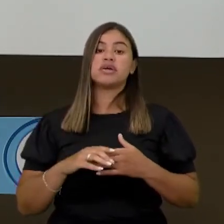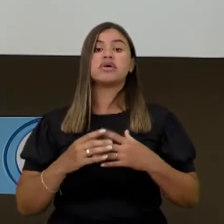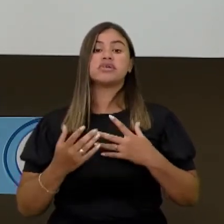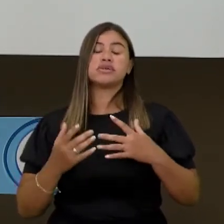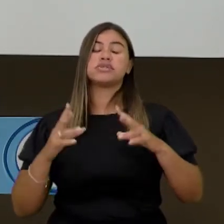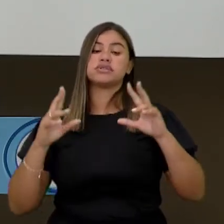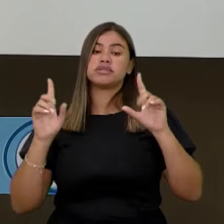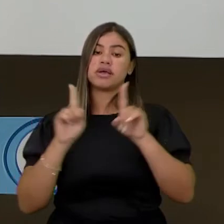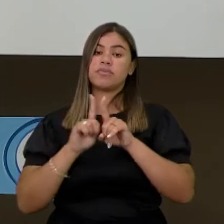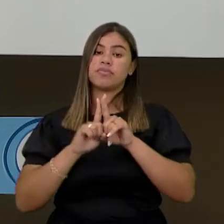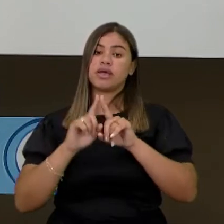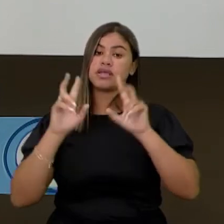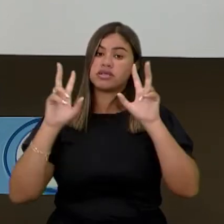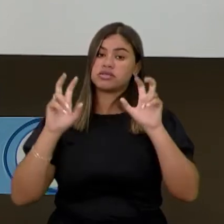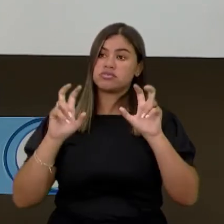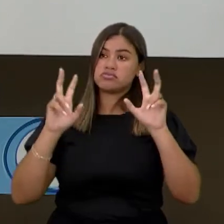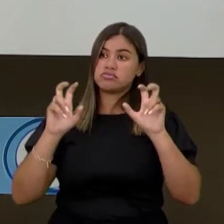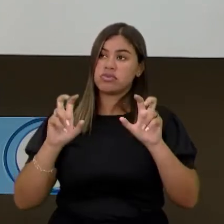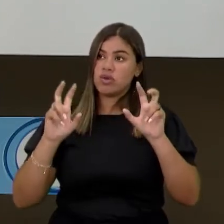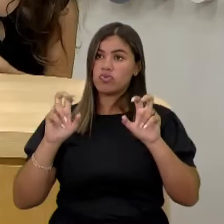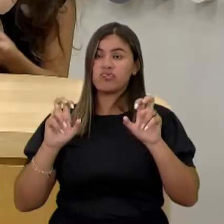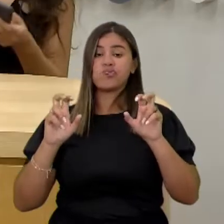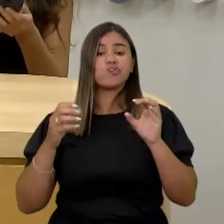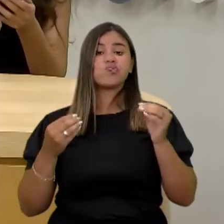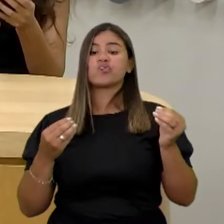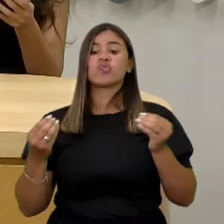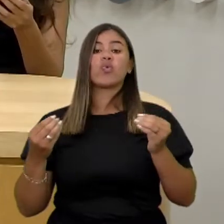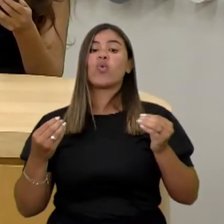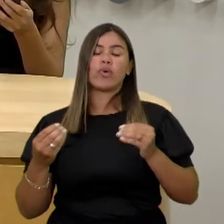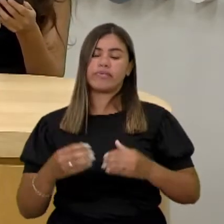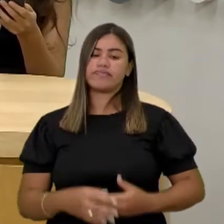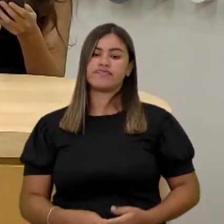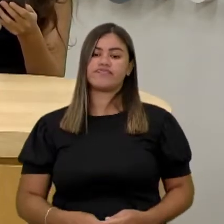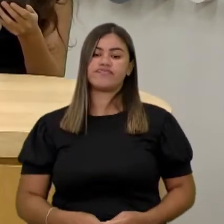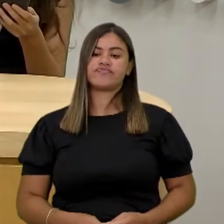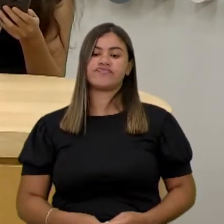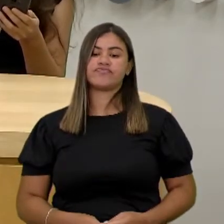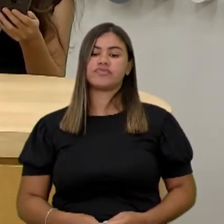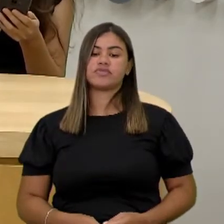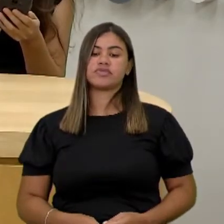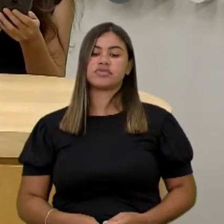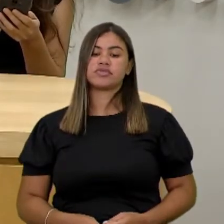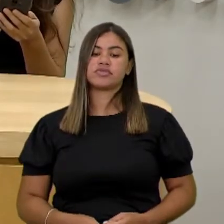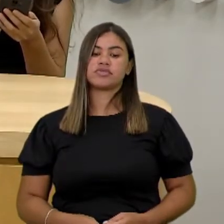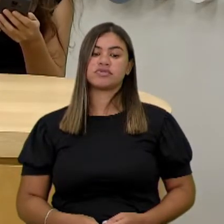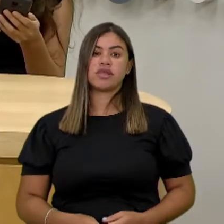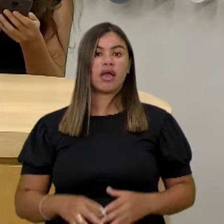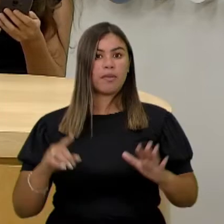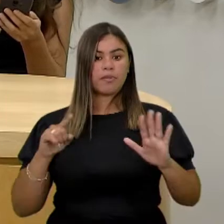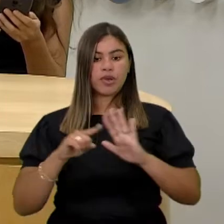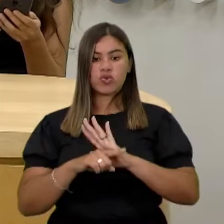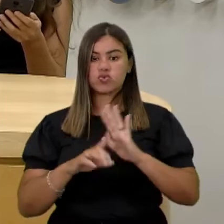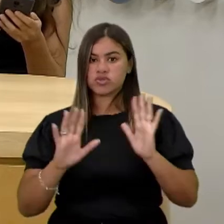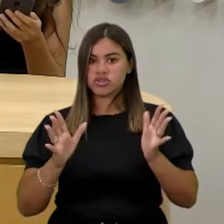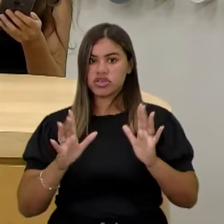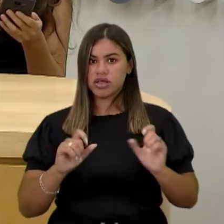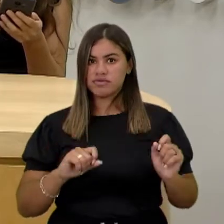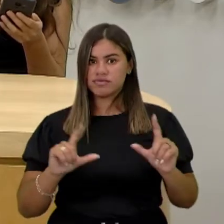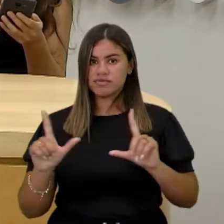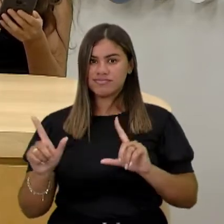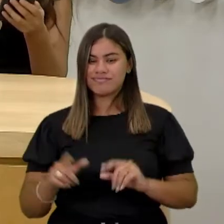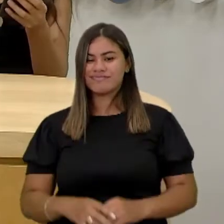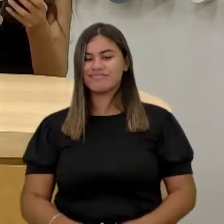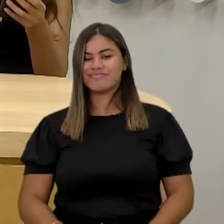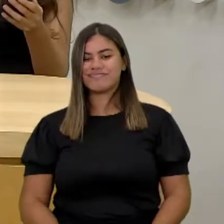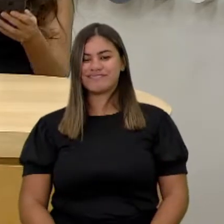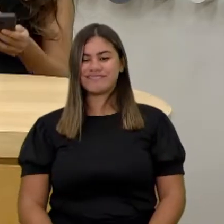as pautas. Você falou aqui, prof, já jogou a pergunta já? A pergunta é essa, tá na tela, vamos lá. Vamos